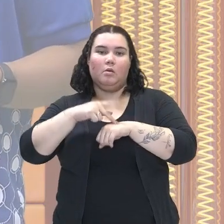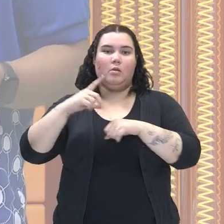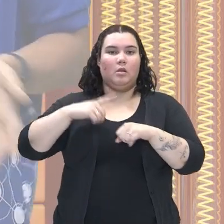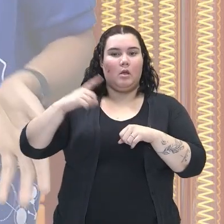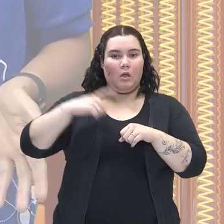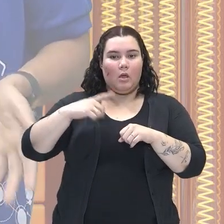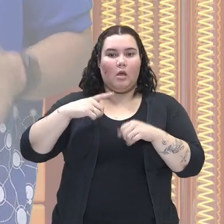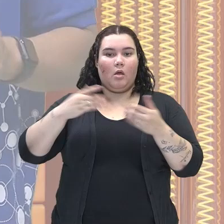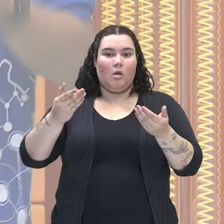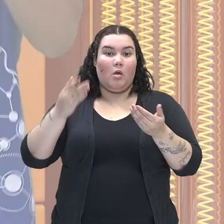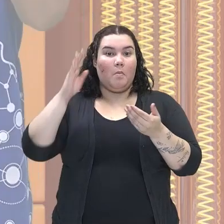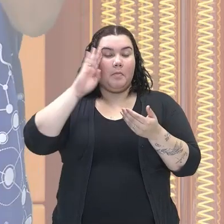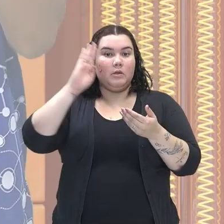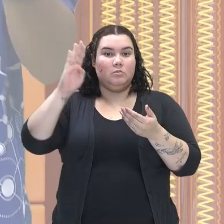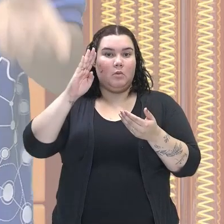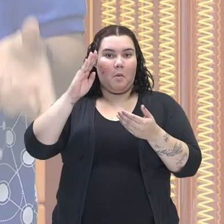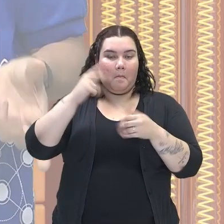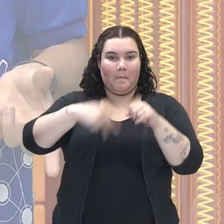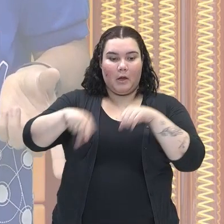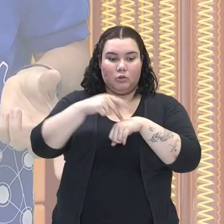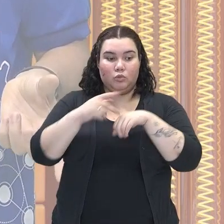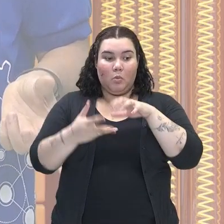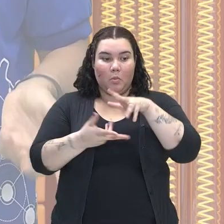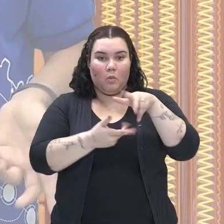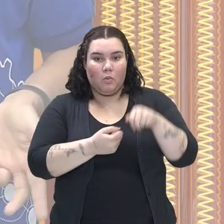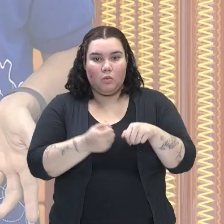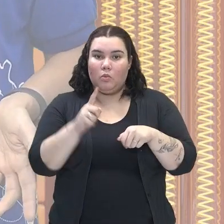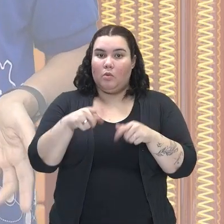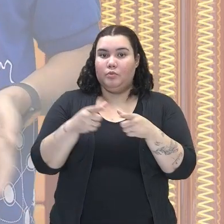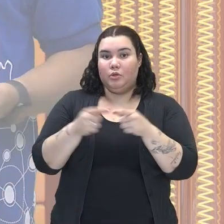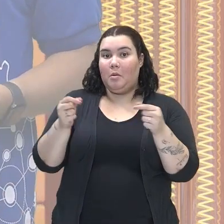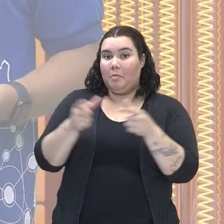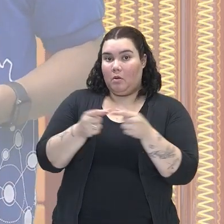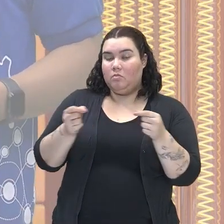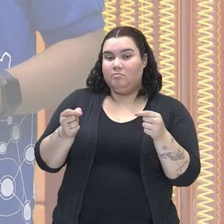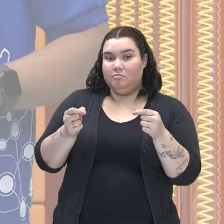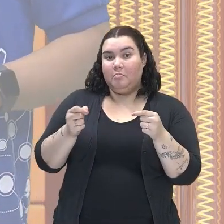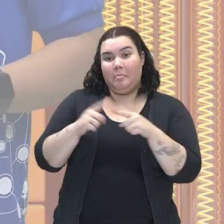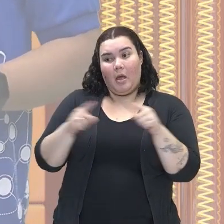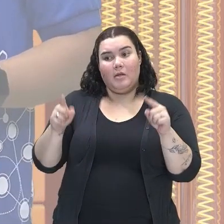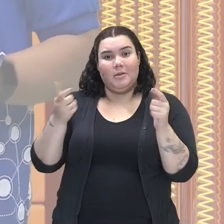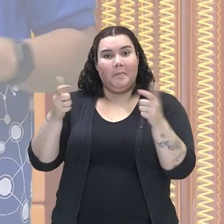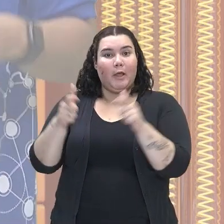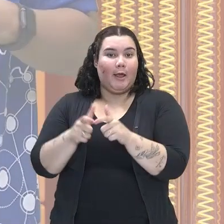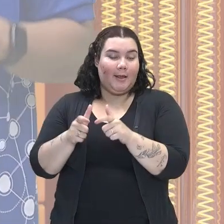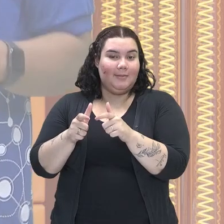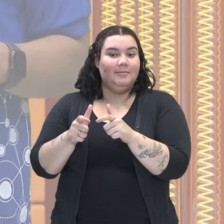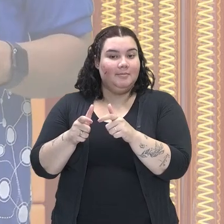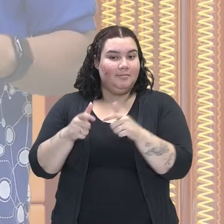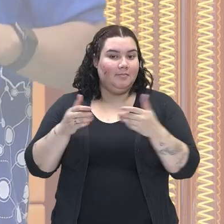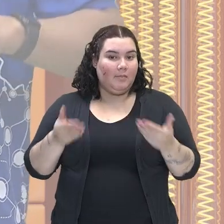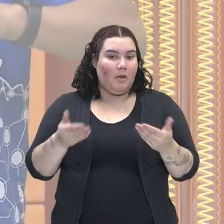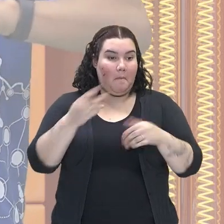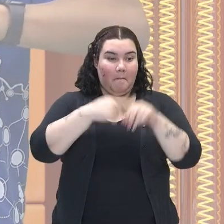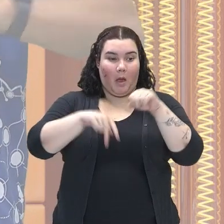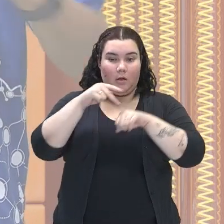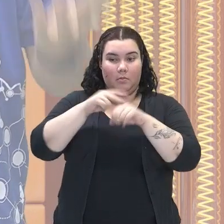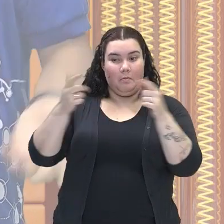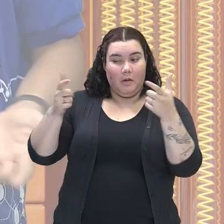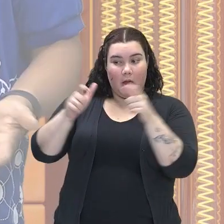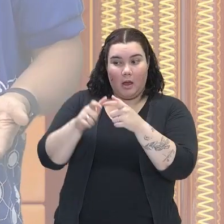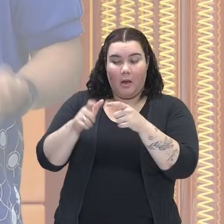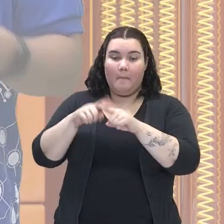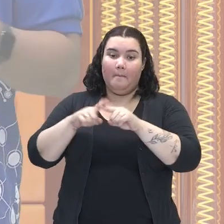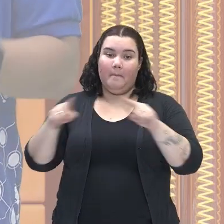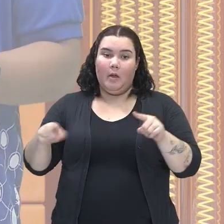poderosos aí do mundo é o Japão, que é um território muito pequeno, Para vocês terem uma ideia, Tem países que são muito pequenos, mas que movimentam